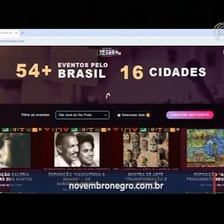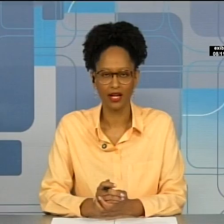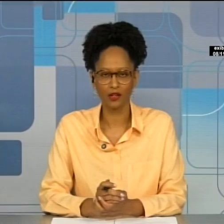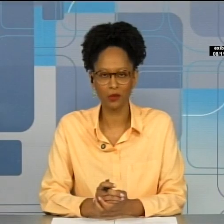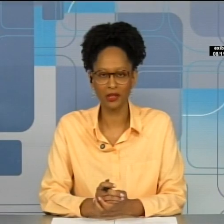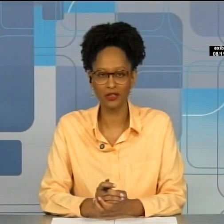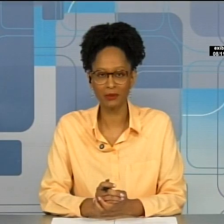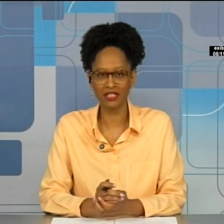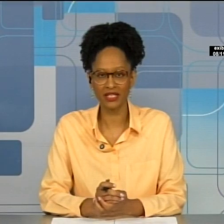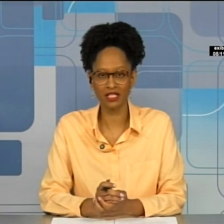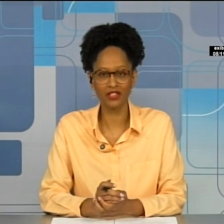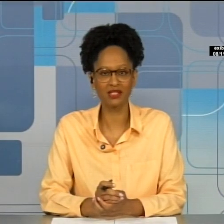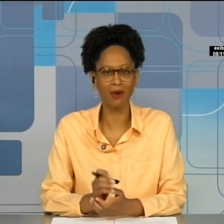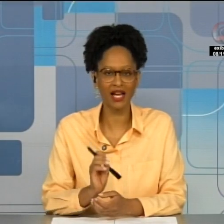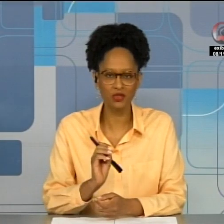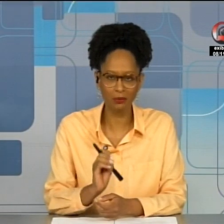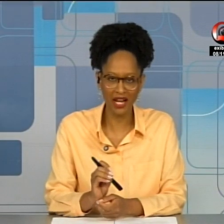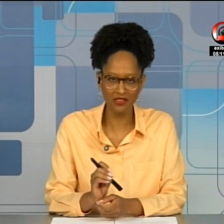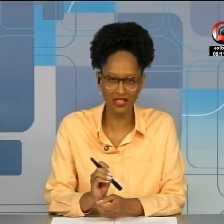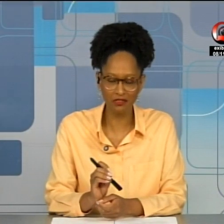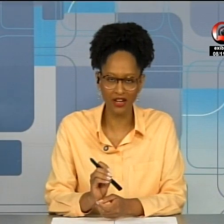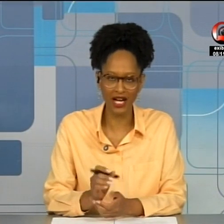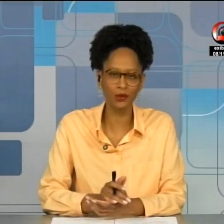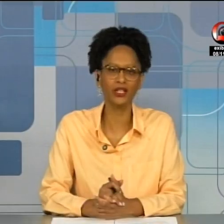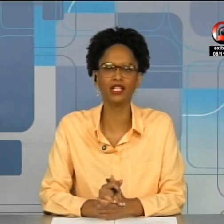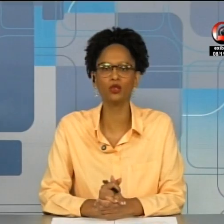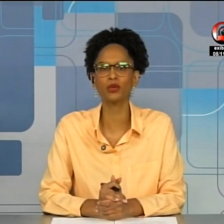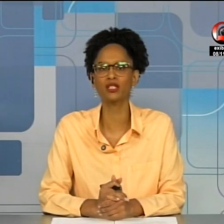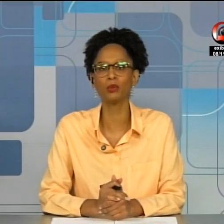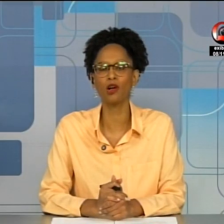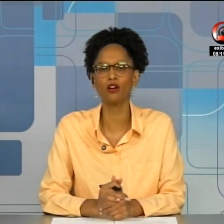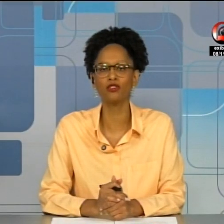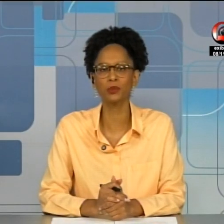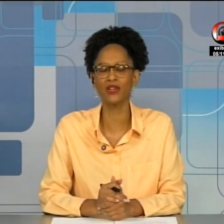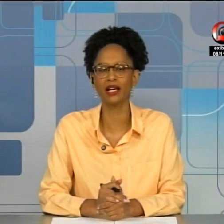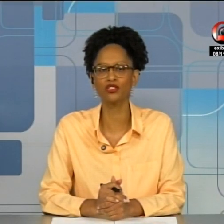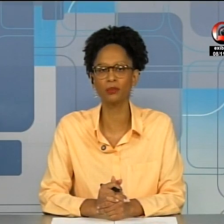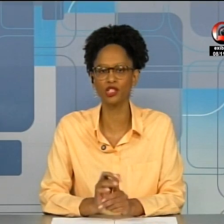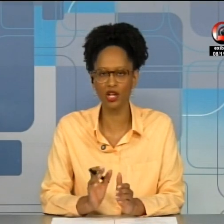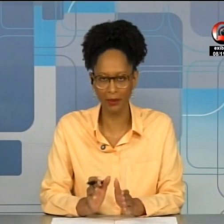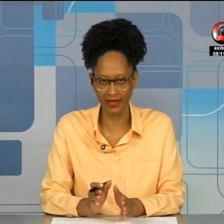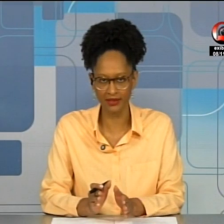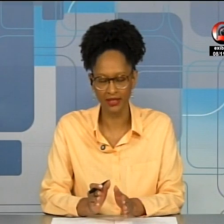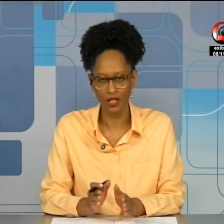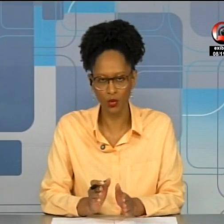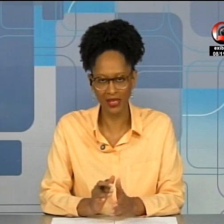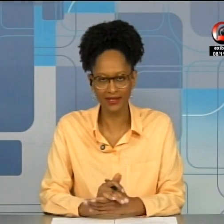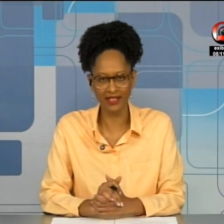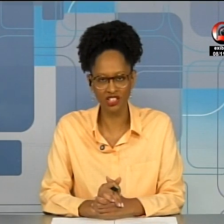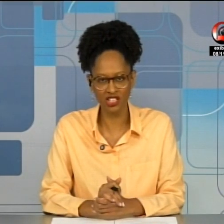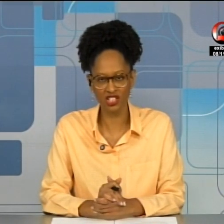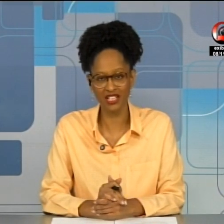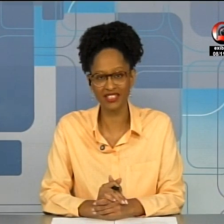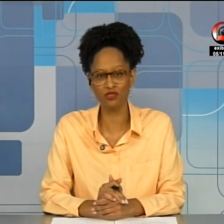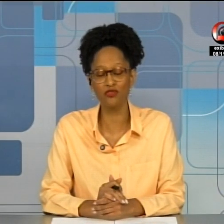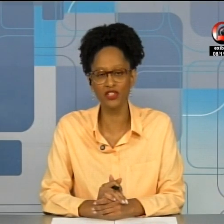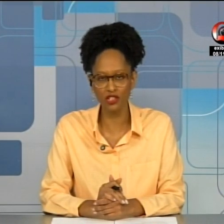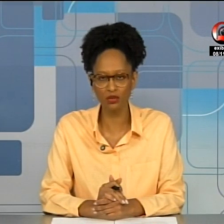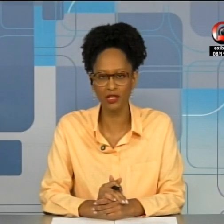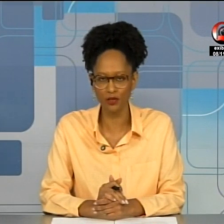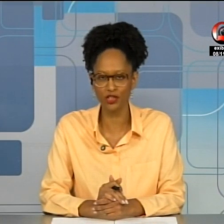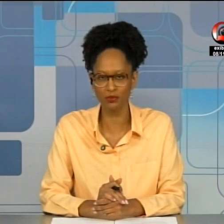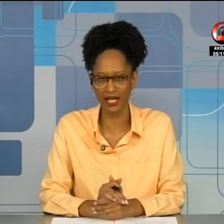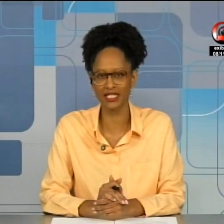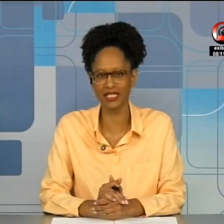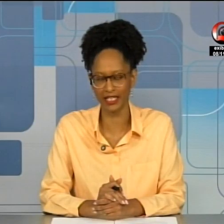novembronegro.com.br. Agora o Panorama TVC faz mais um breve intervalo e no próximo bloco vamos falar sobre diabetes, doença que atinge cerca de